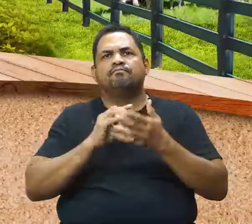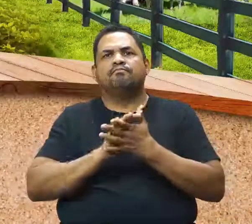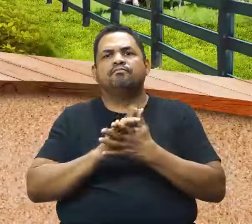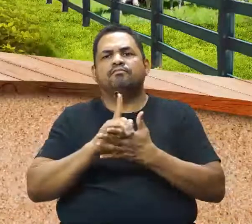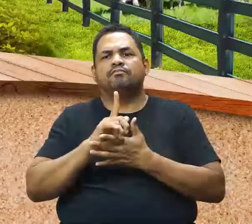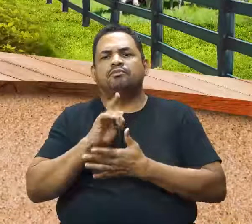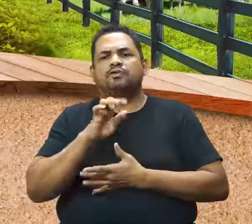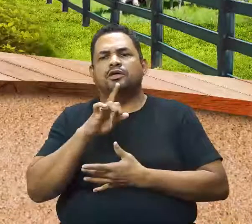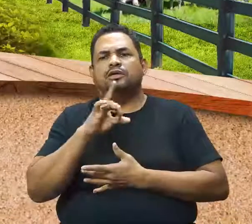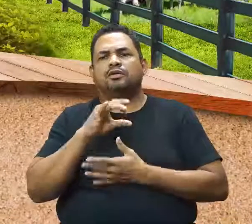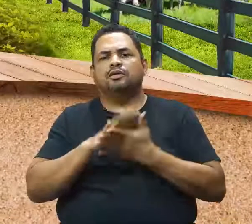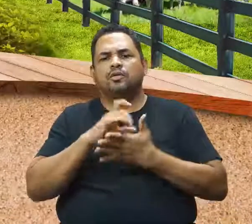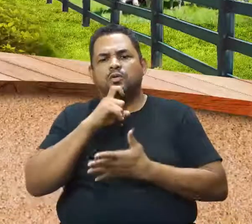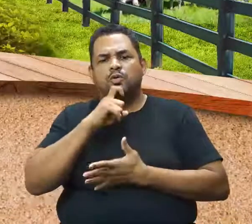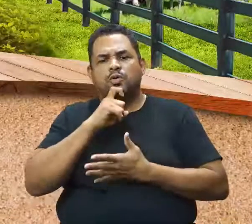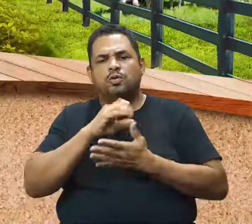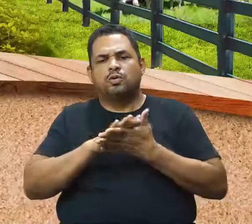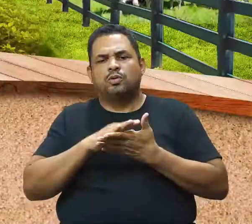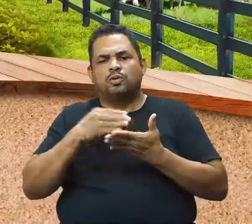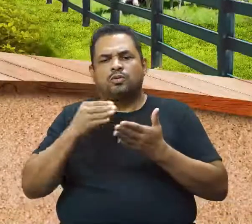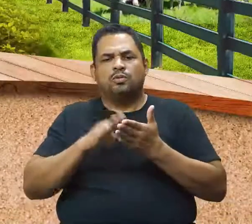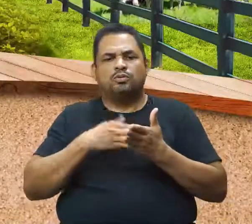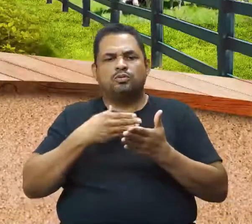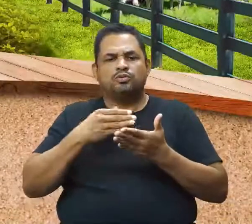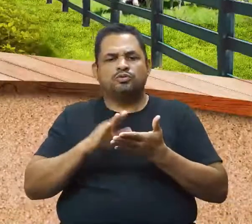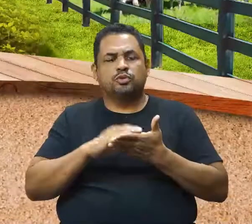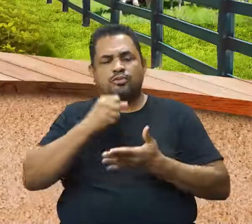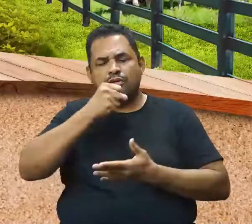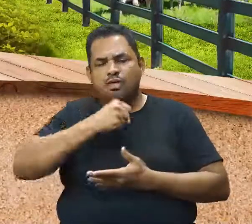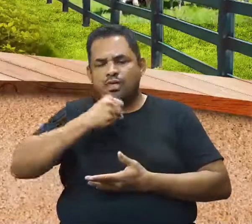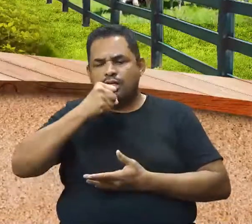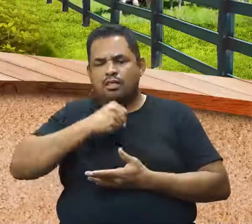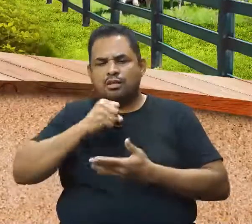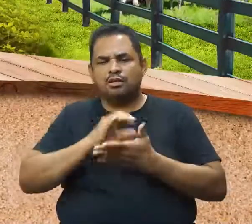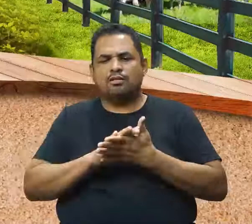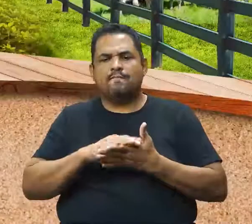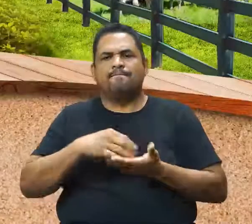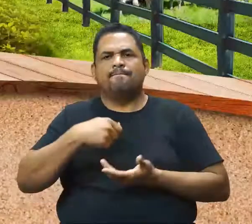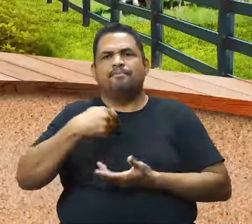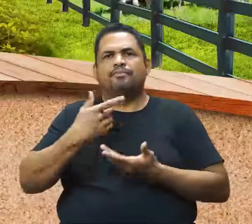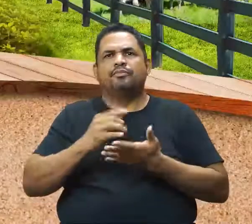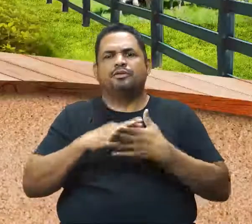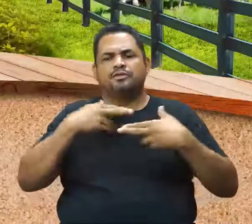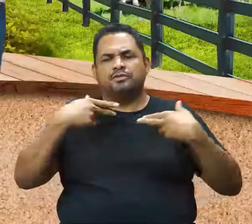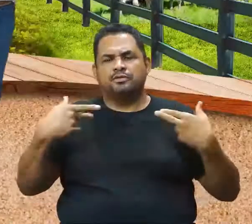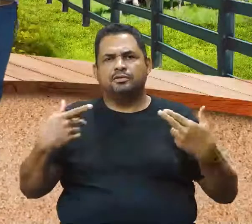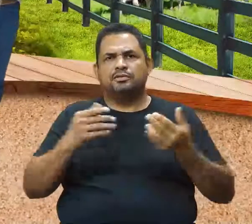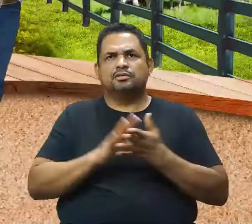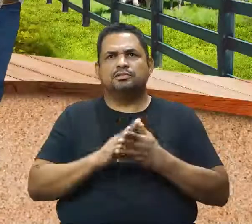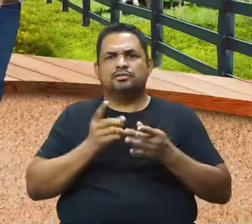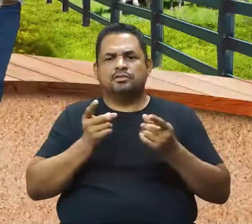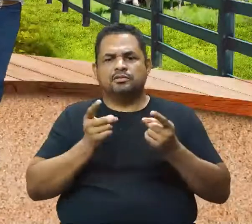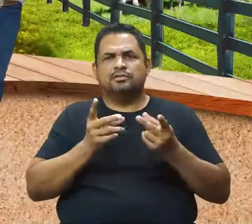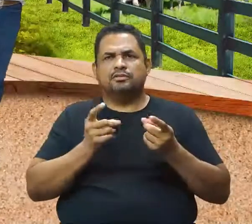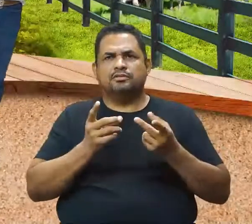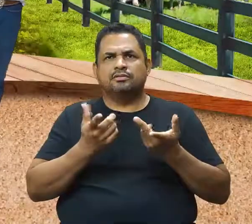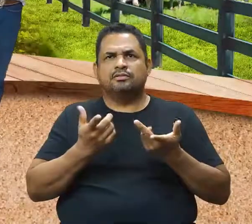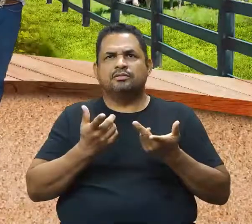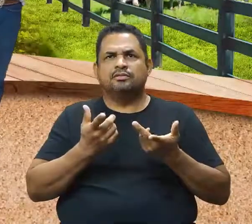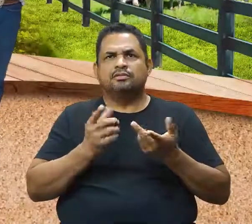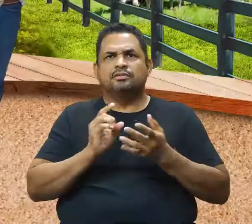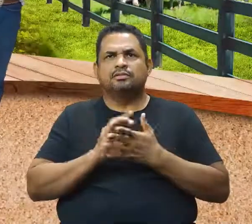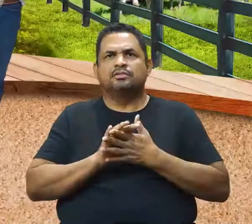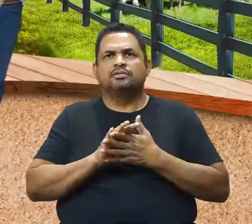gelados, como sorvetes, cremes, picolé. E quando vai vender para carne, só faz